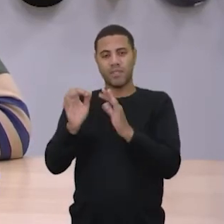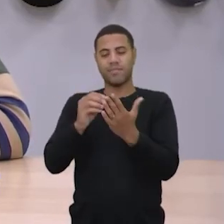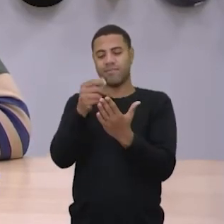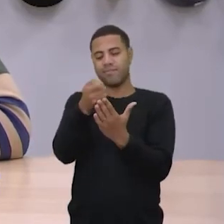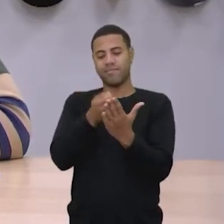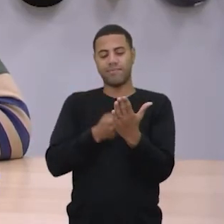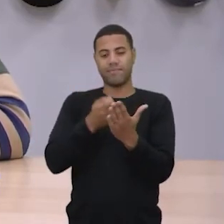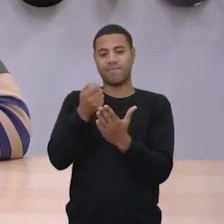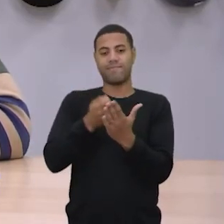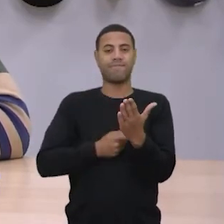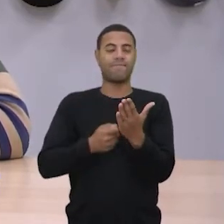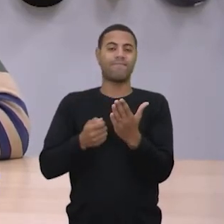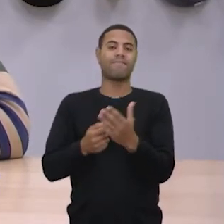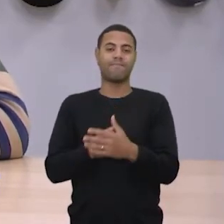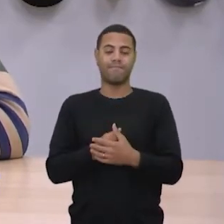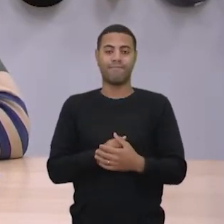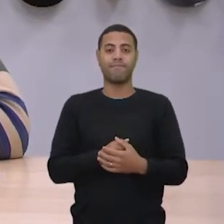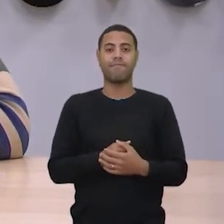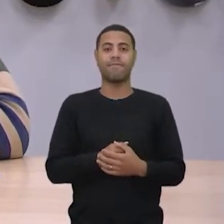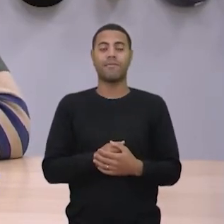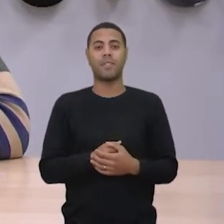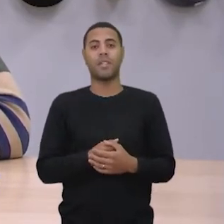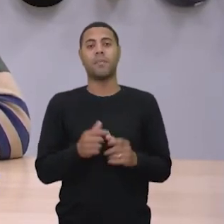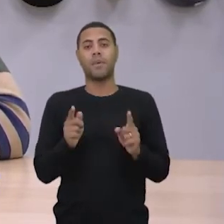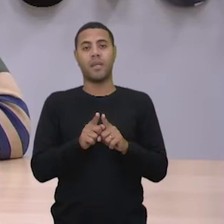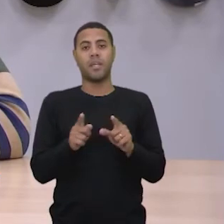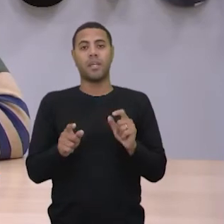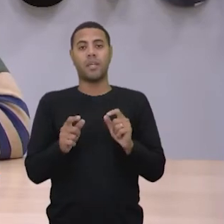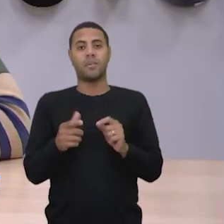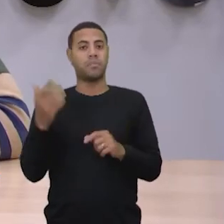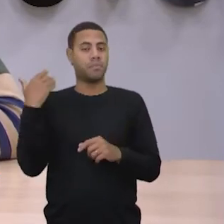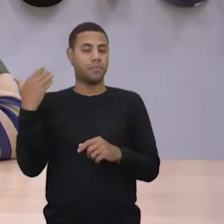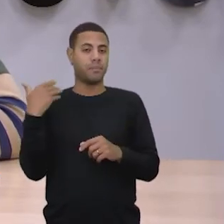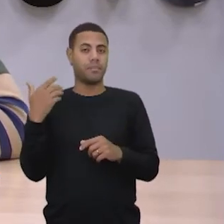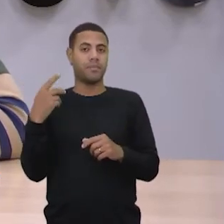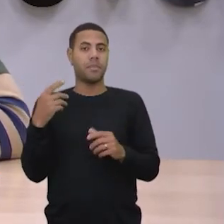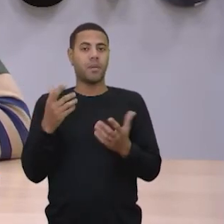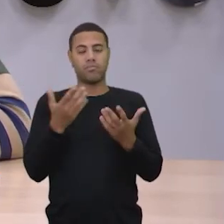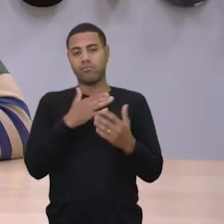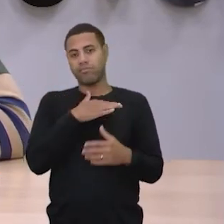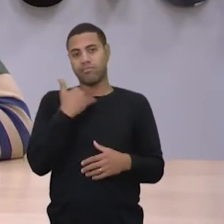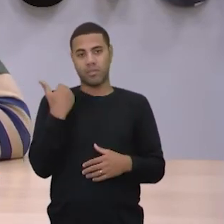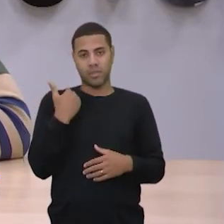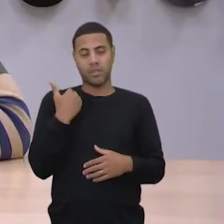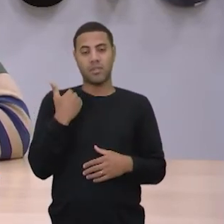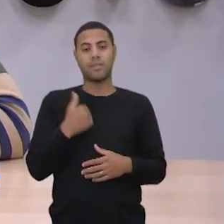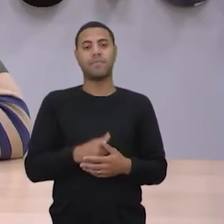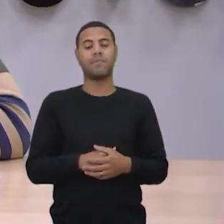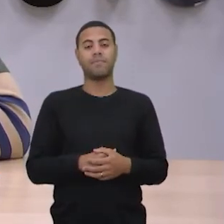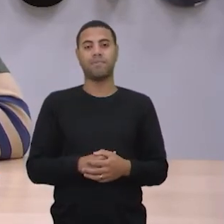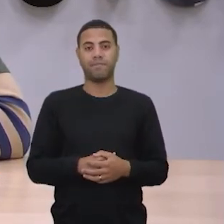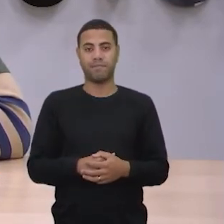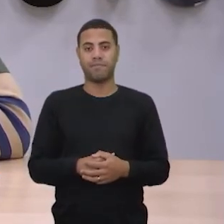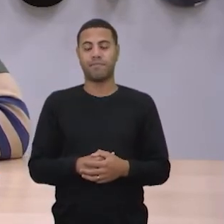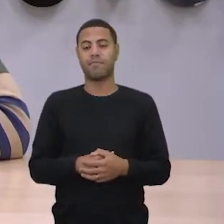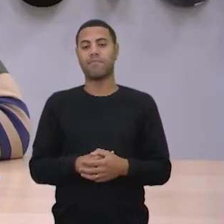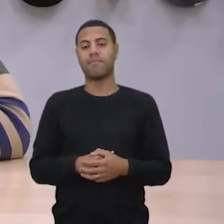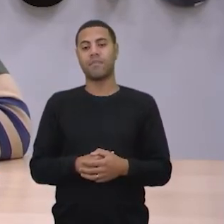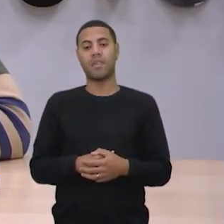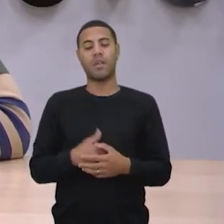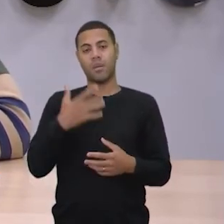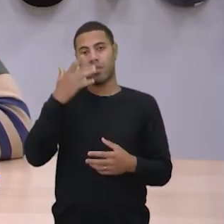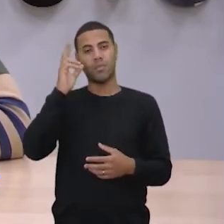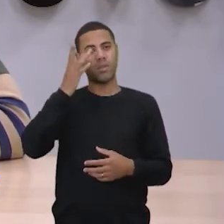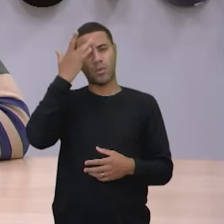tudo nos cadernos. Tanto que quando, né, no advento do falecimento de Nikola Tesla, reza a lenda,